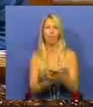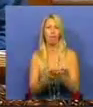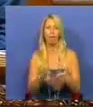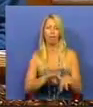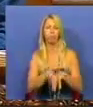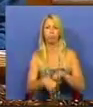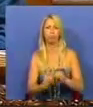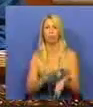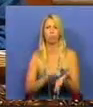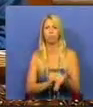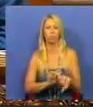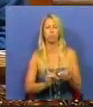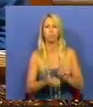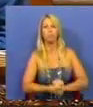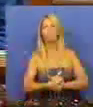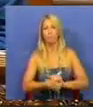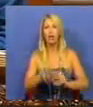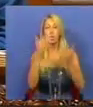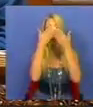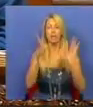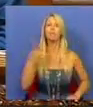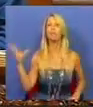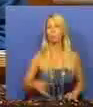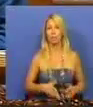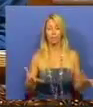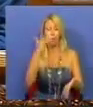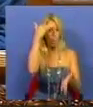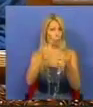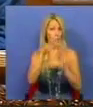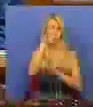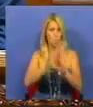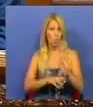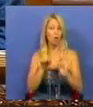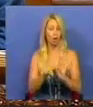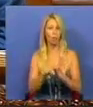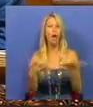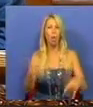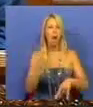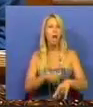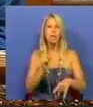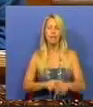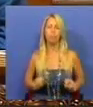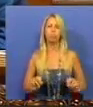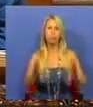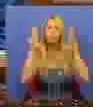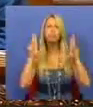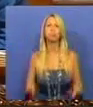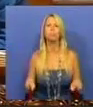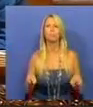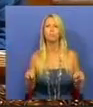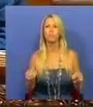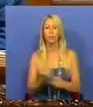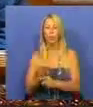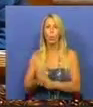portuguesa. A primeira conclusão que retiramos deste inquérito é que é tempo de limpar estas nódoas. É tempo de